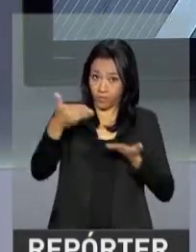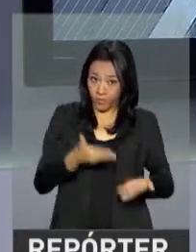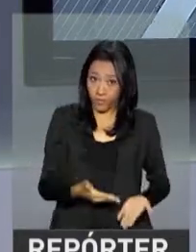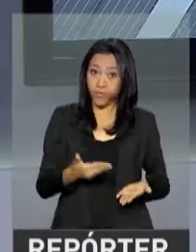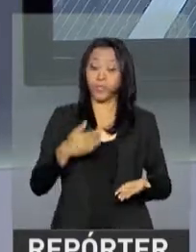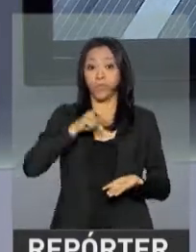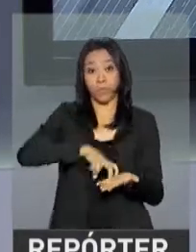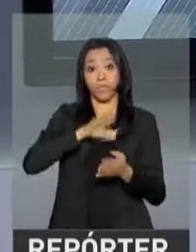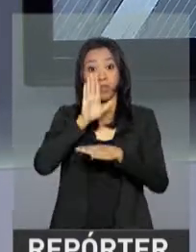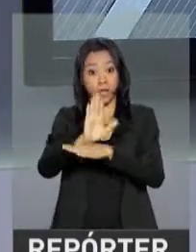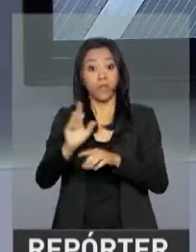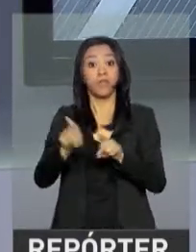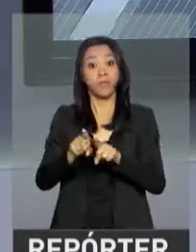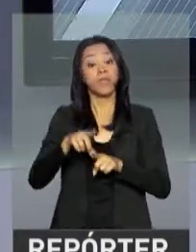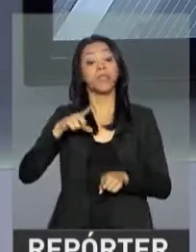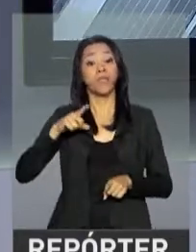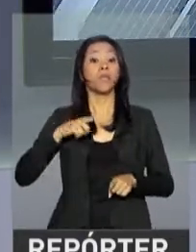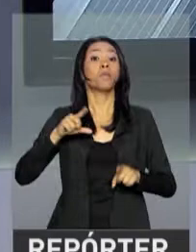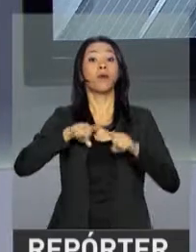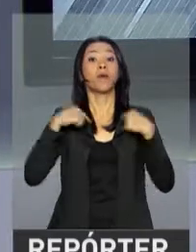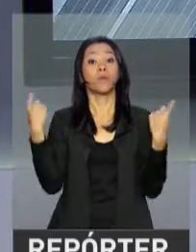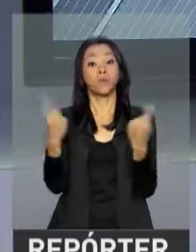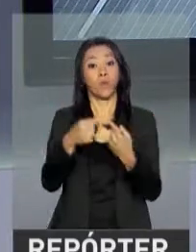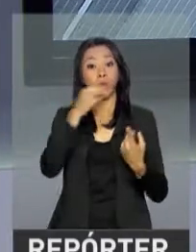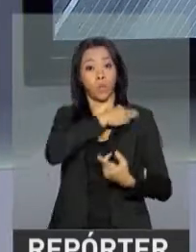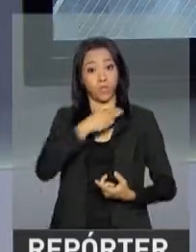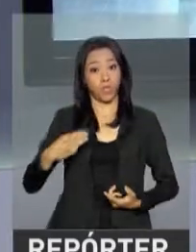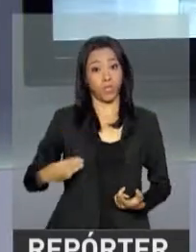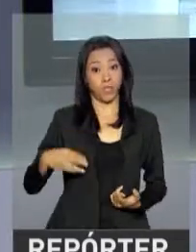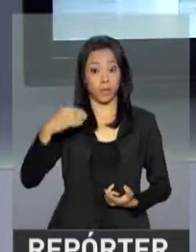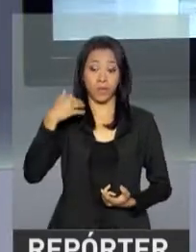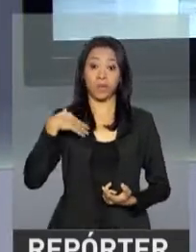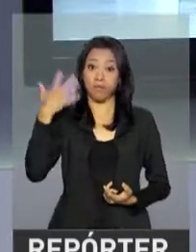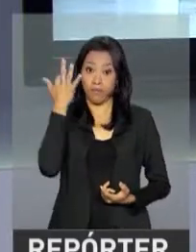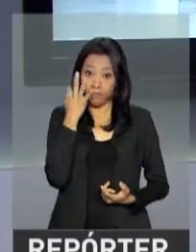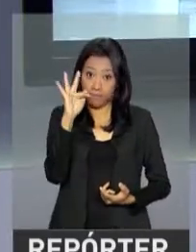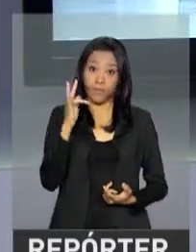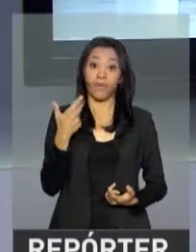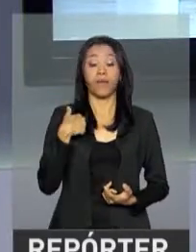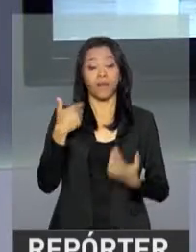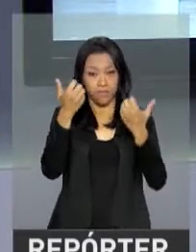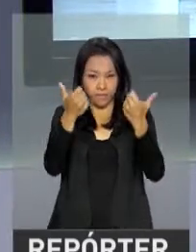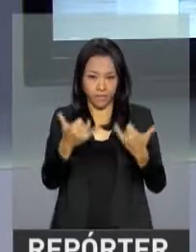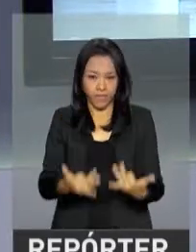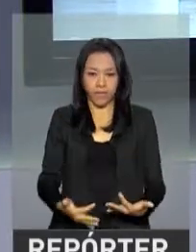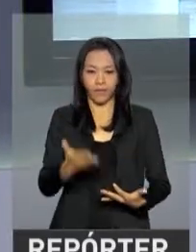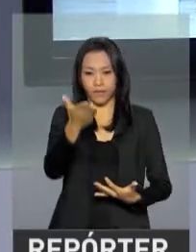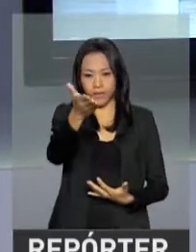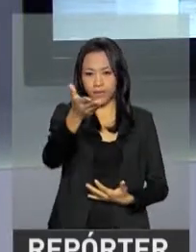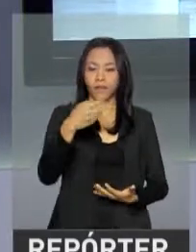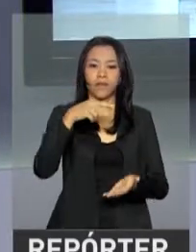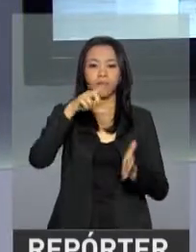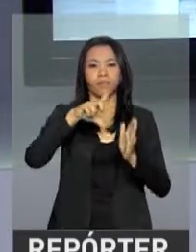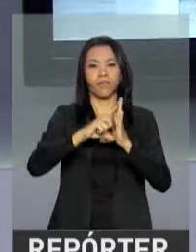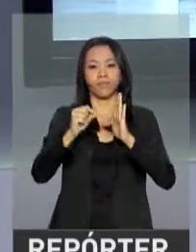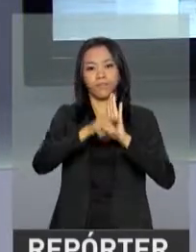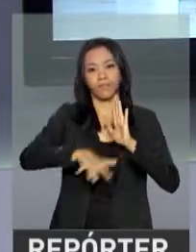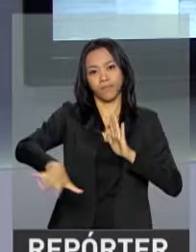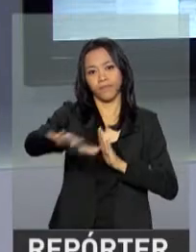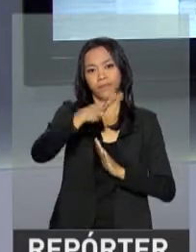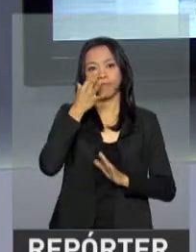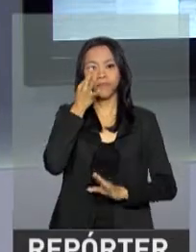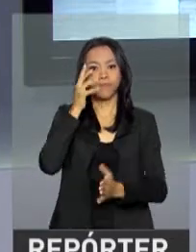ainda se reúne com um ministro italiano. Nós vamos saber os detalhes com a repórter Gabriela Noronha, que conversa com a gente ao vivo do Palácio do